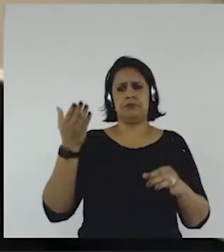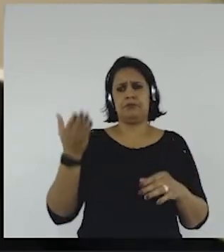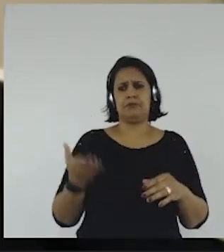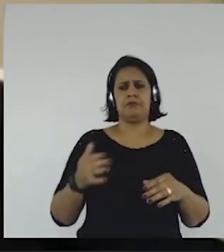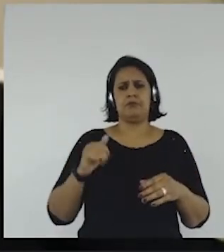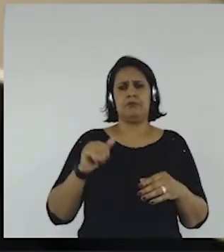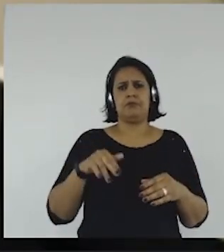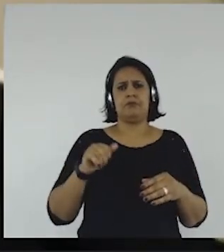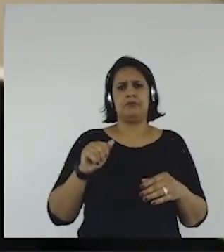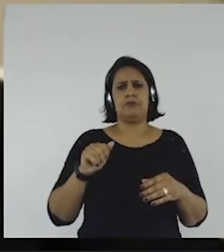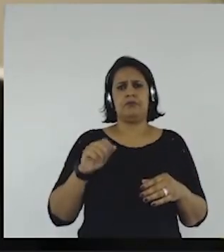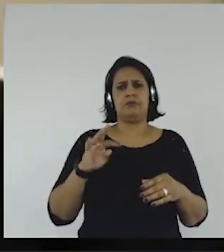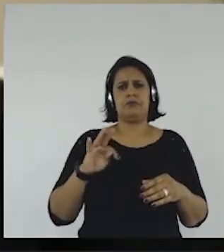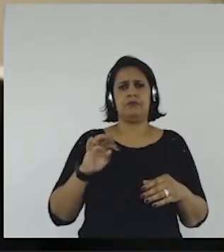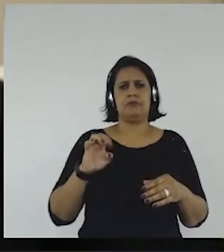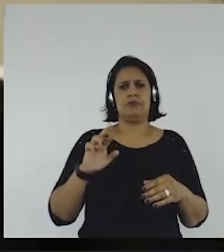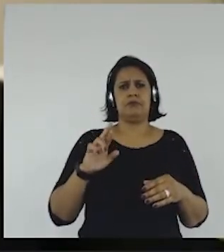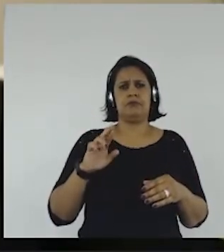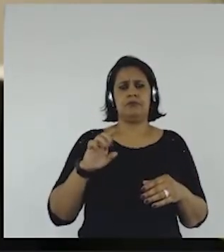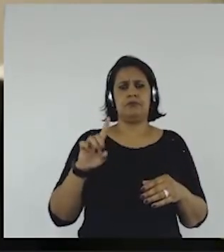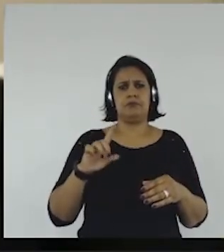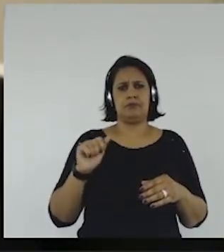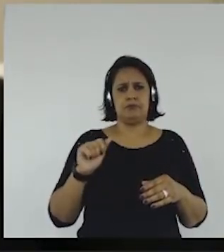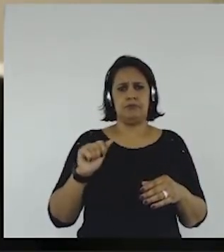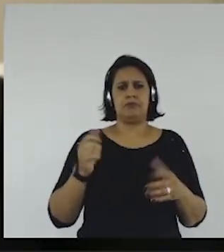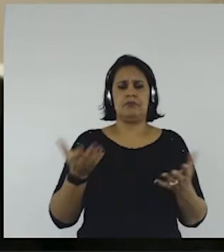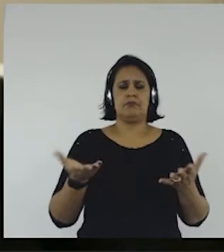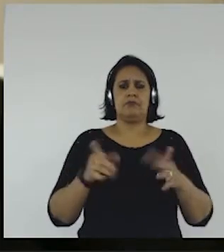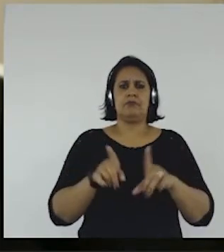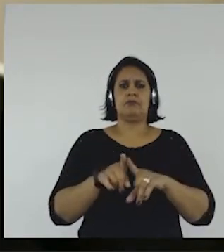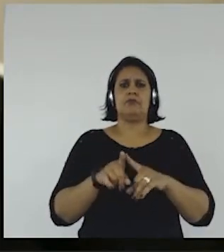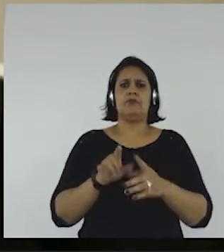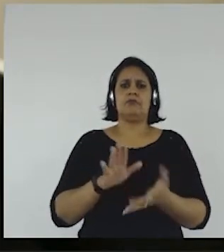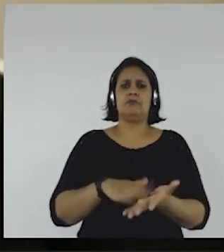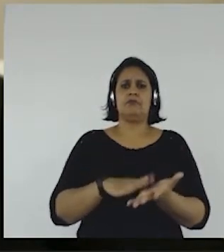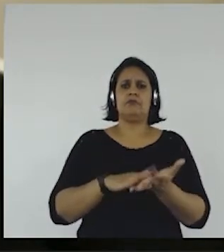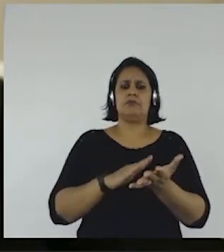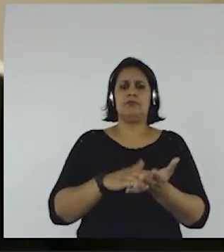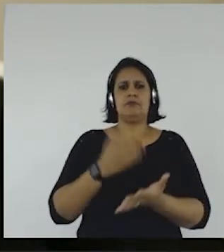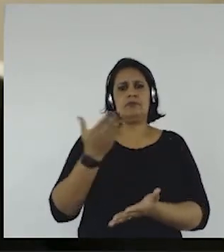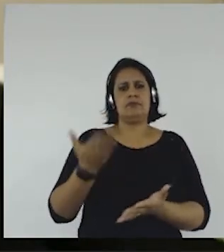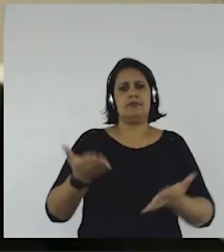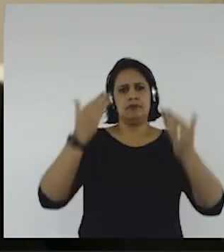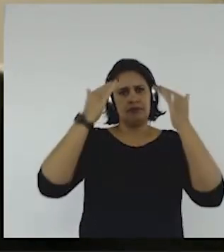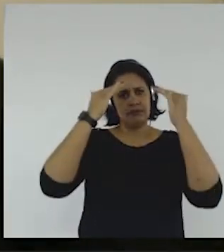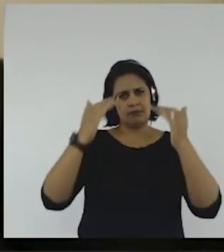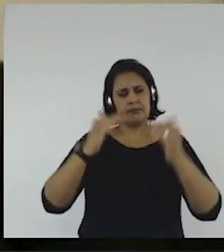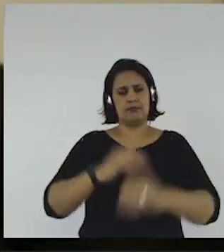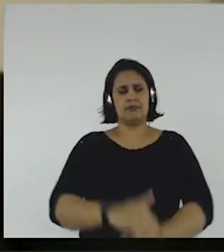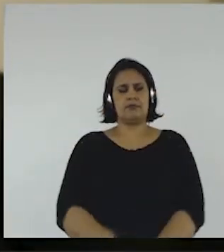Ana Tereza Basílio, a quem também eu faço a minha saudação de modo muito especial.